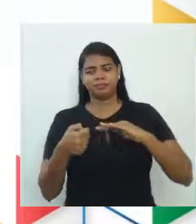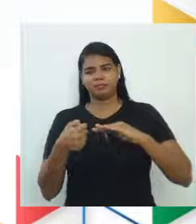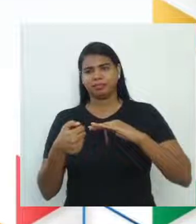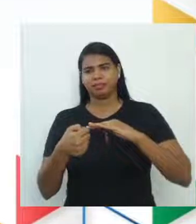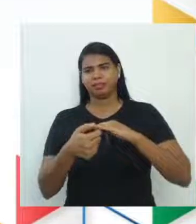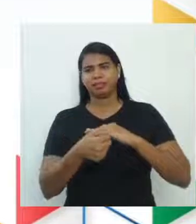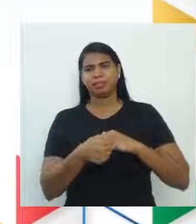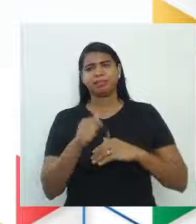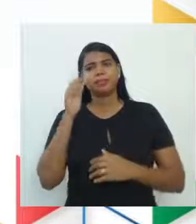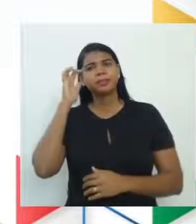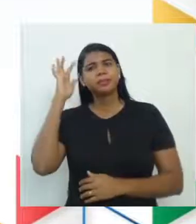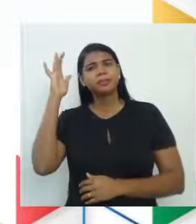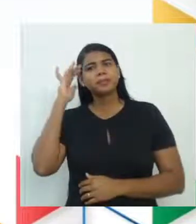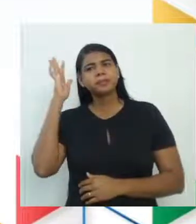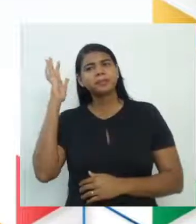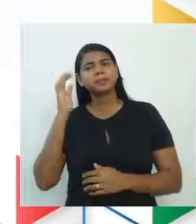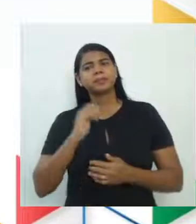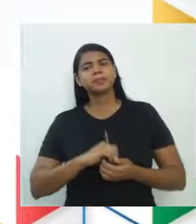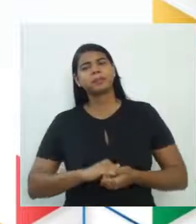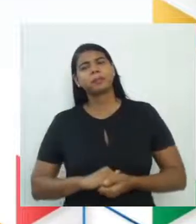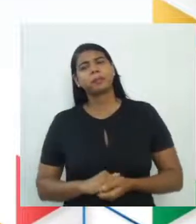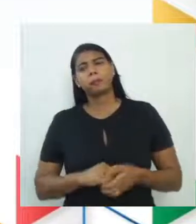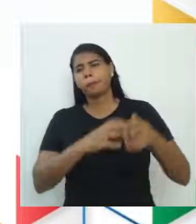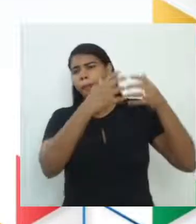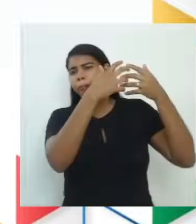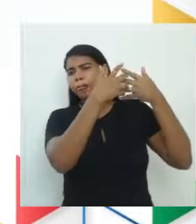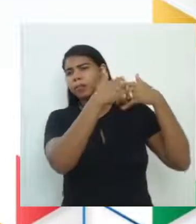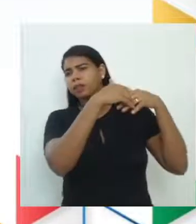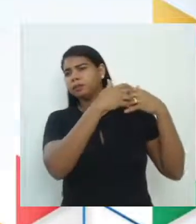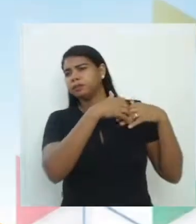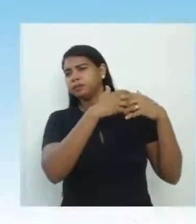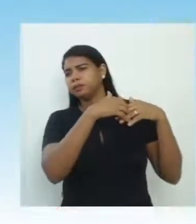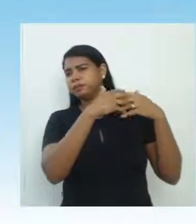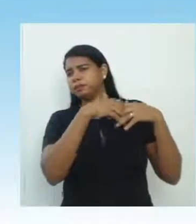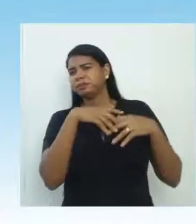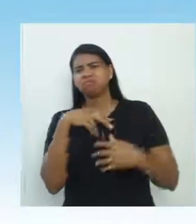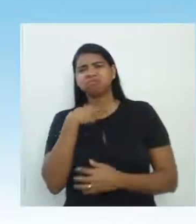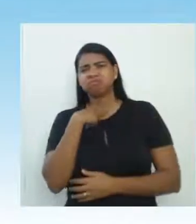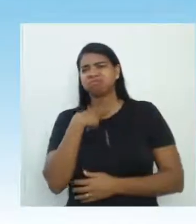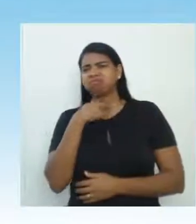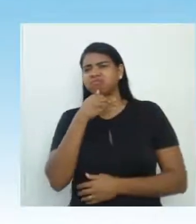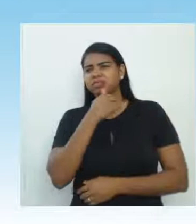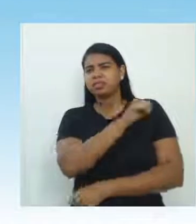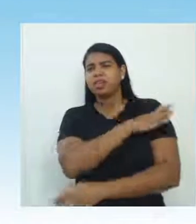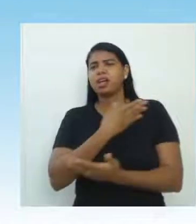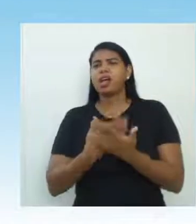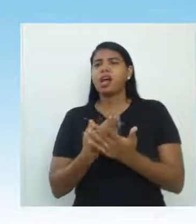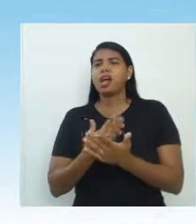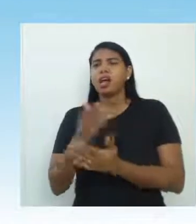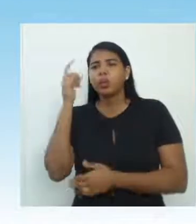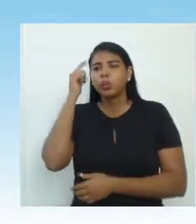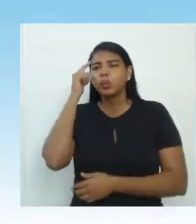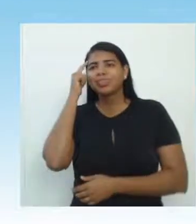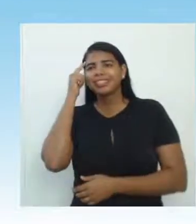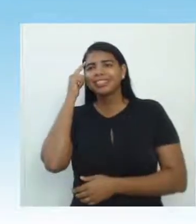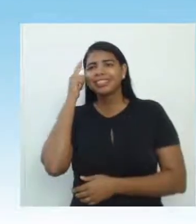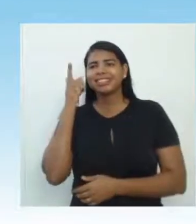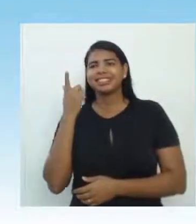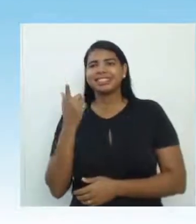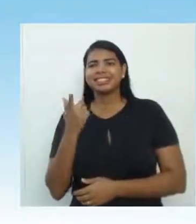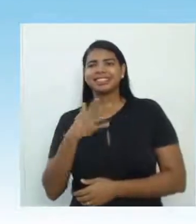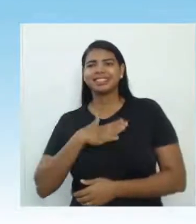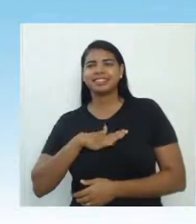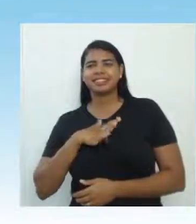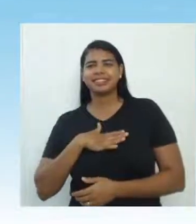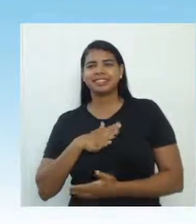para refletir, então aí é vetado, eu não posso. Mas, professora, tem uma coisa que os estudantes têm muita dúvida, que eu gostaria de a gente